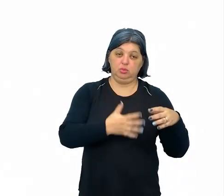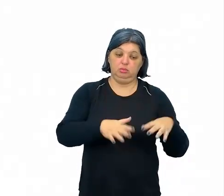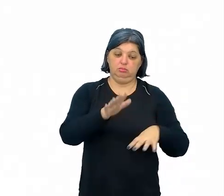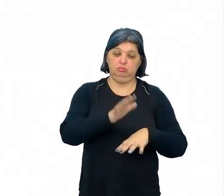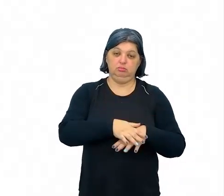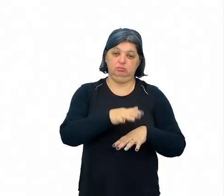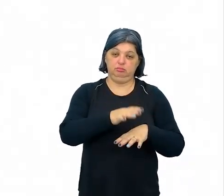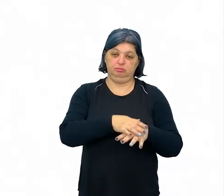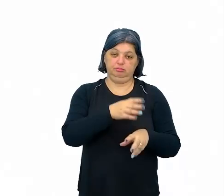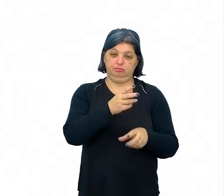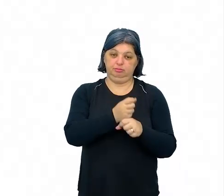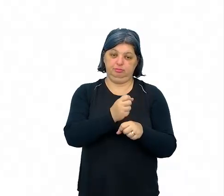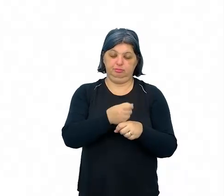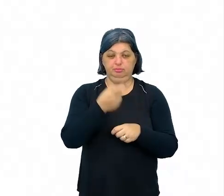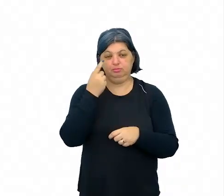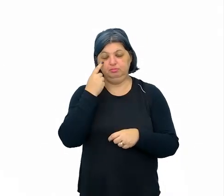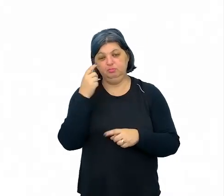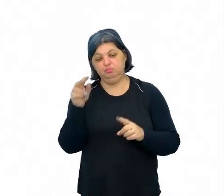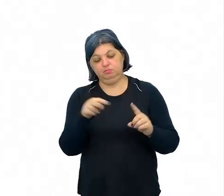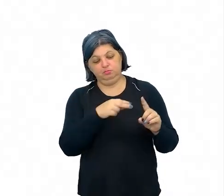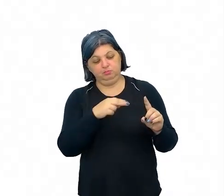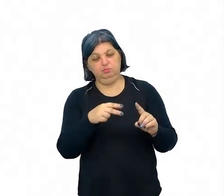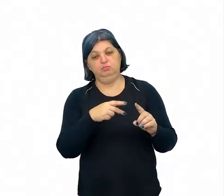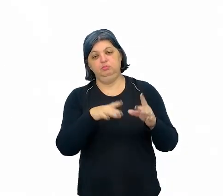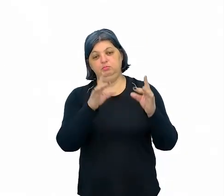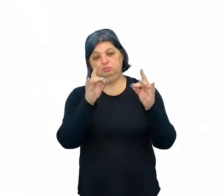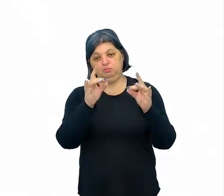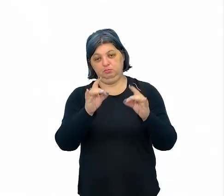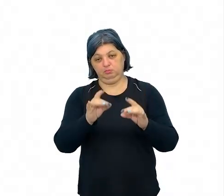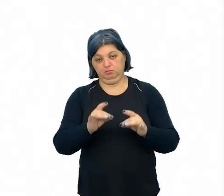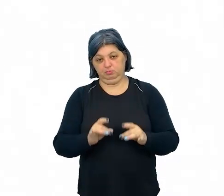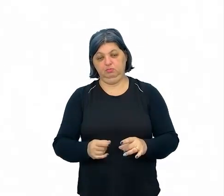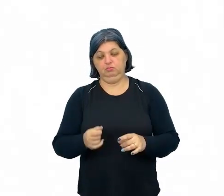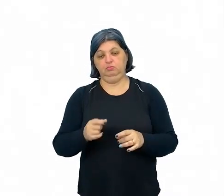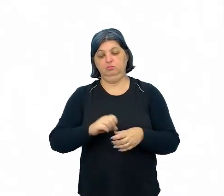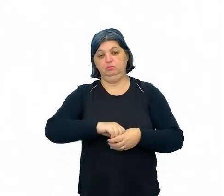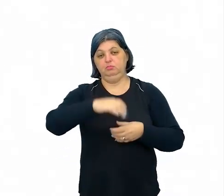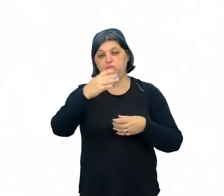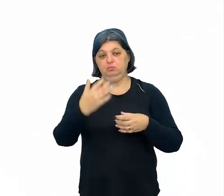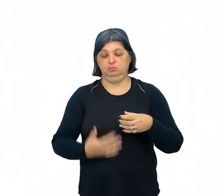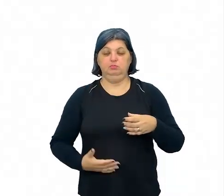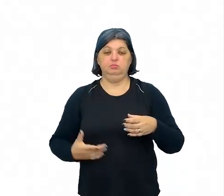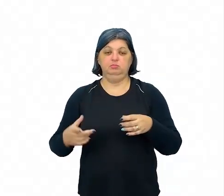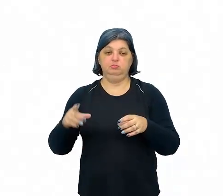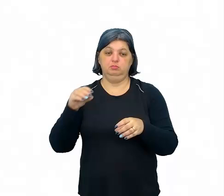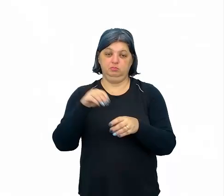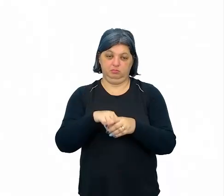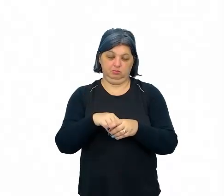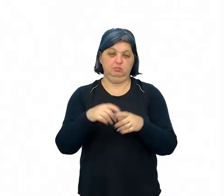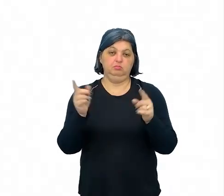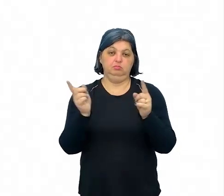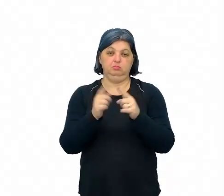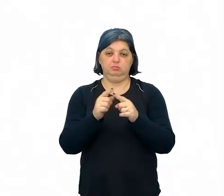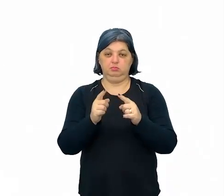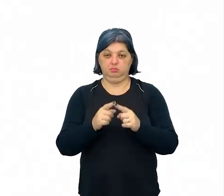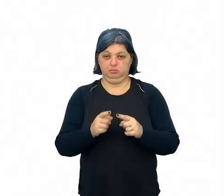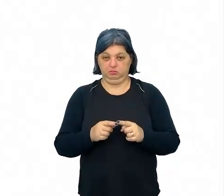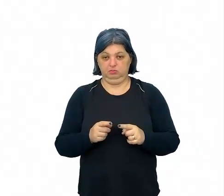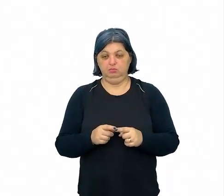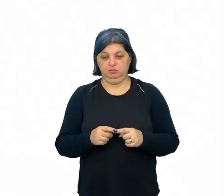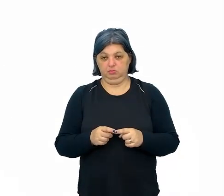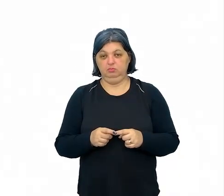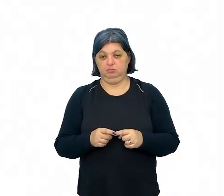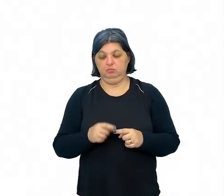eu olhando, né, para esses outros conhecimentos, conteúdos que estão também imbricados, né? Ele é